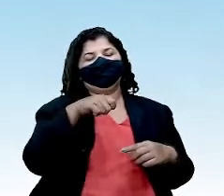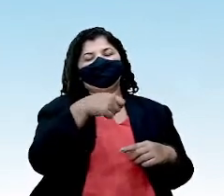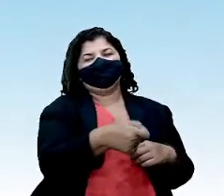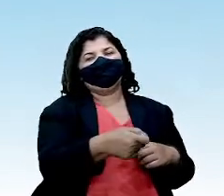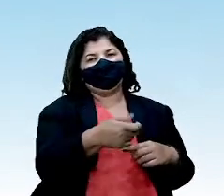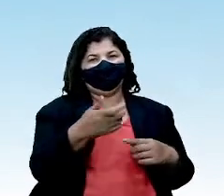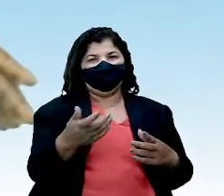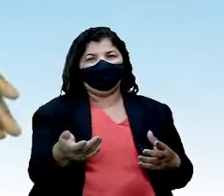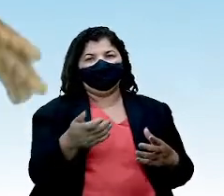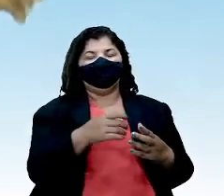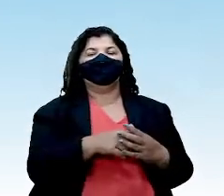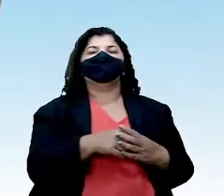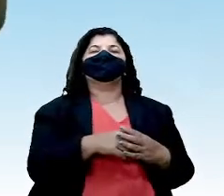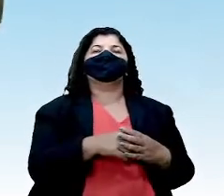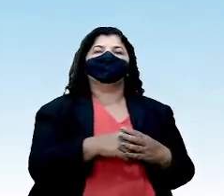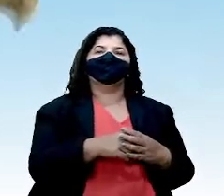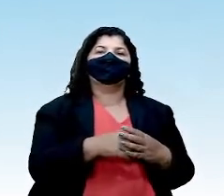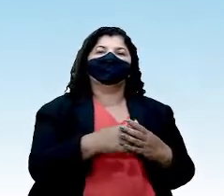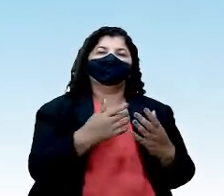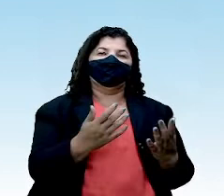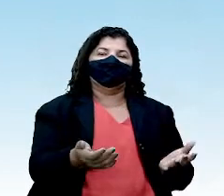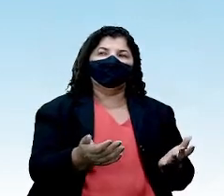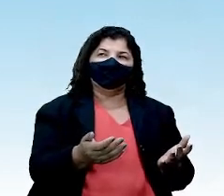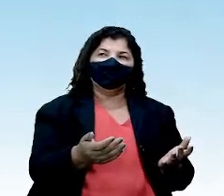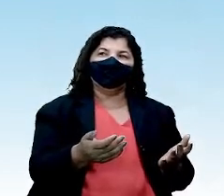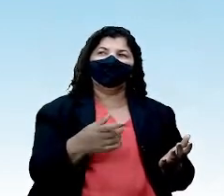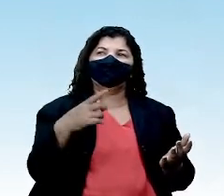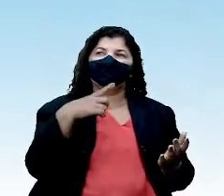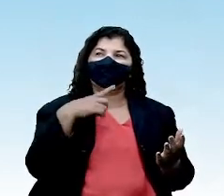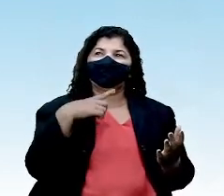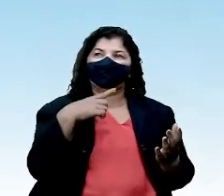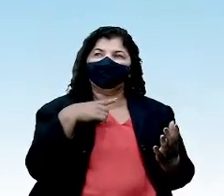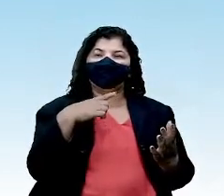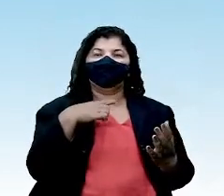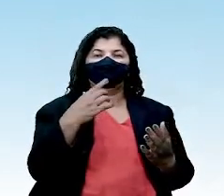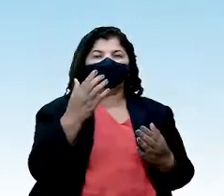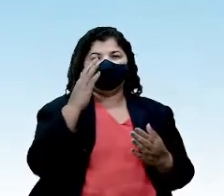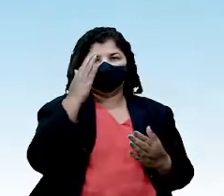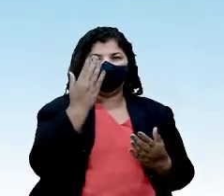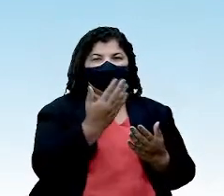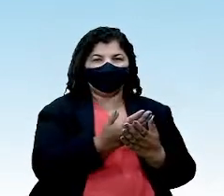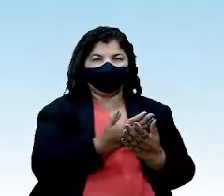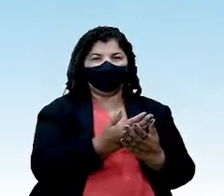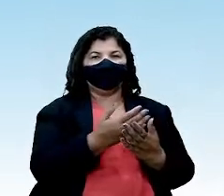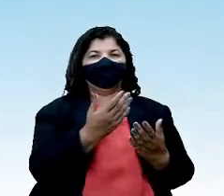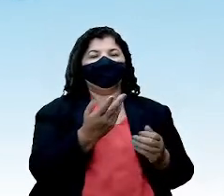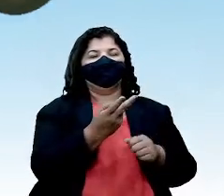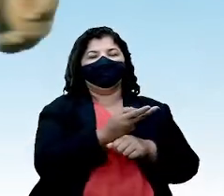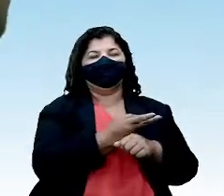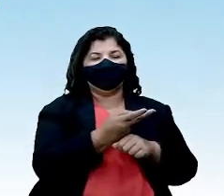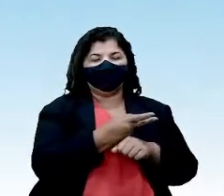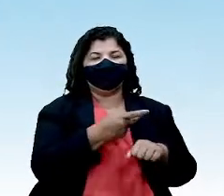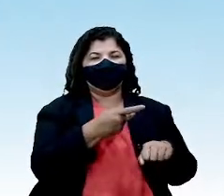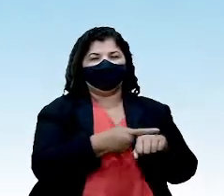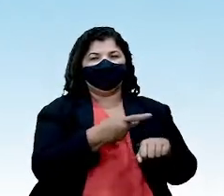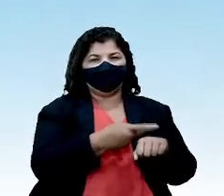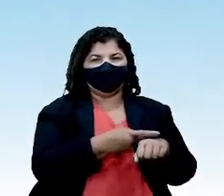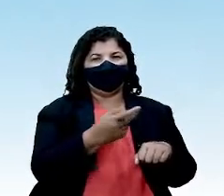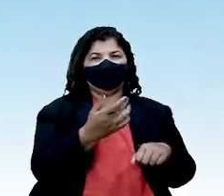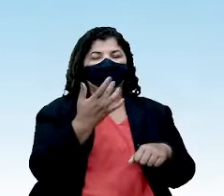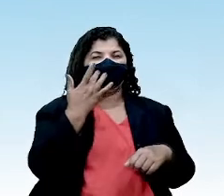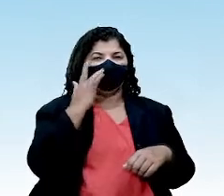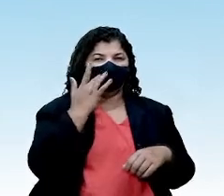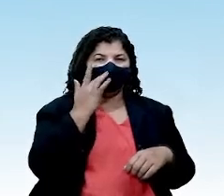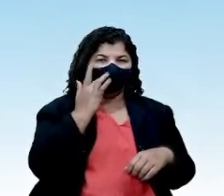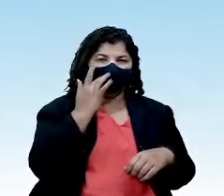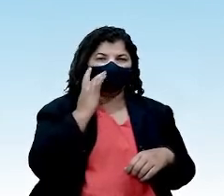Então, com base nessa crença, procurar acumular metais preciosos. O metalismo, quanto